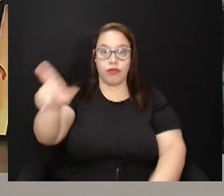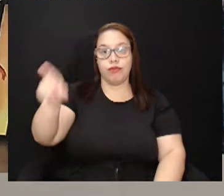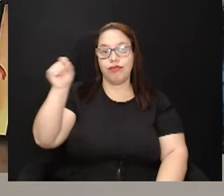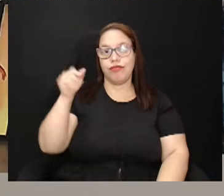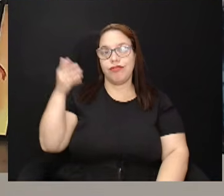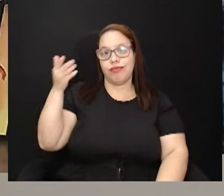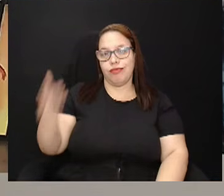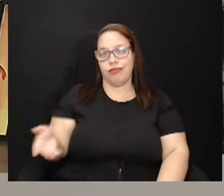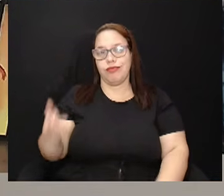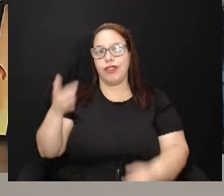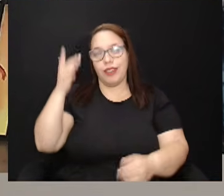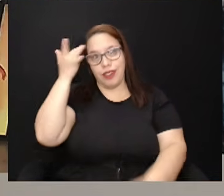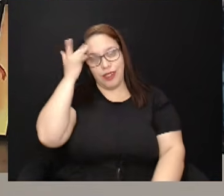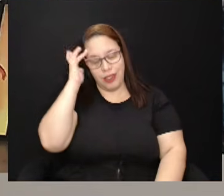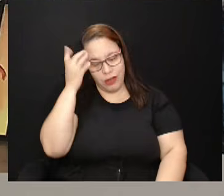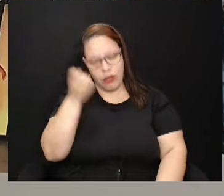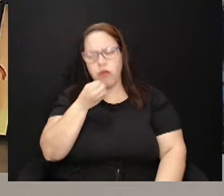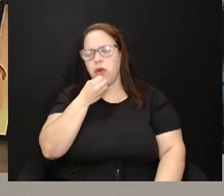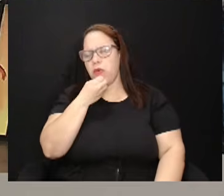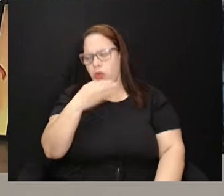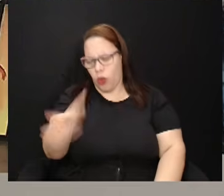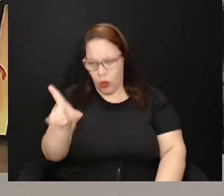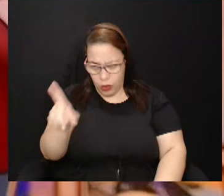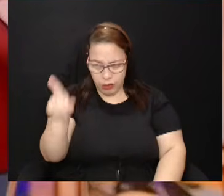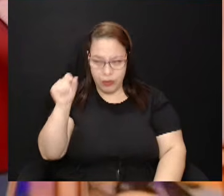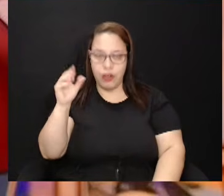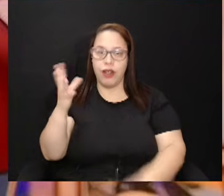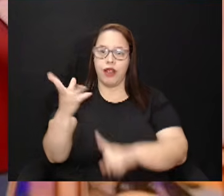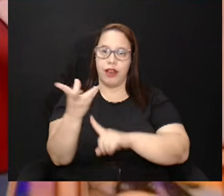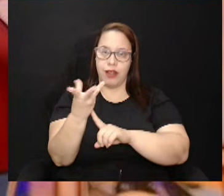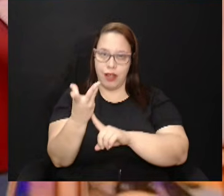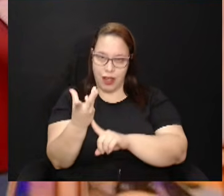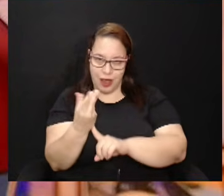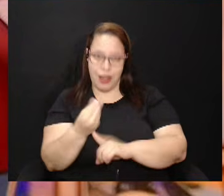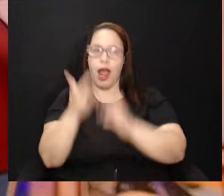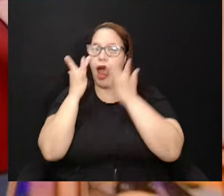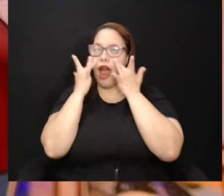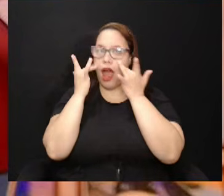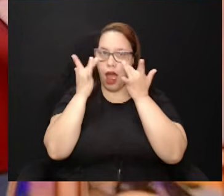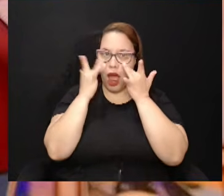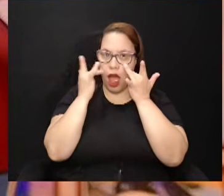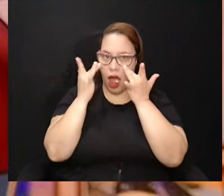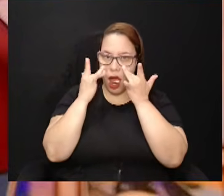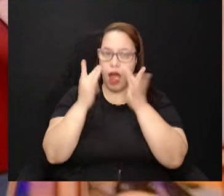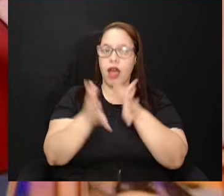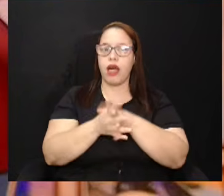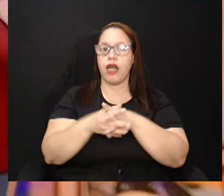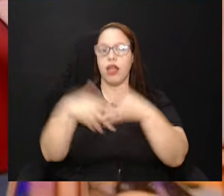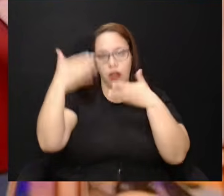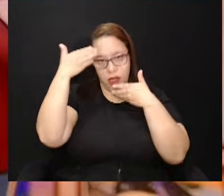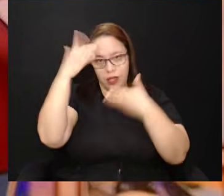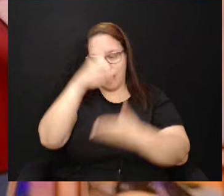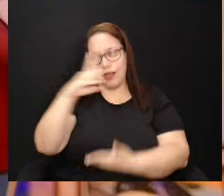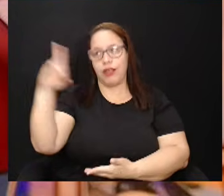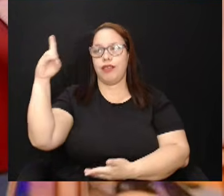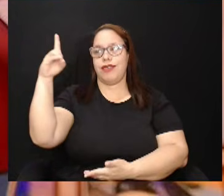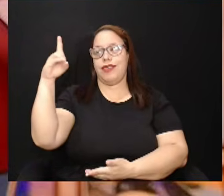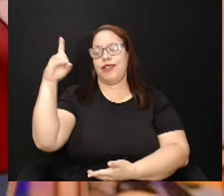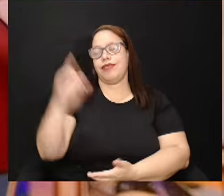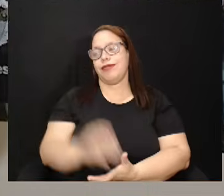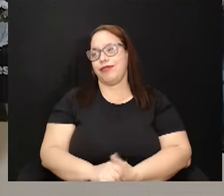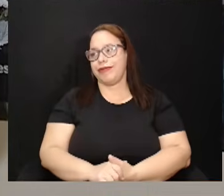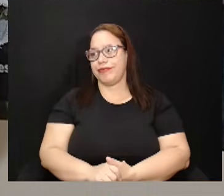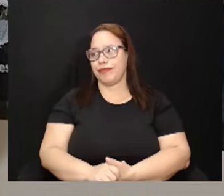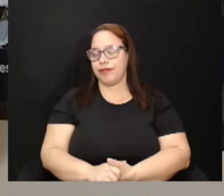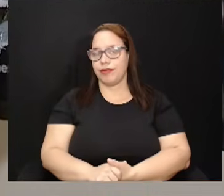que foi uma grande escolha, foi a arte dramática, né? Graças a Deus. E aí, dali a